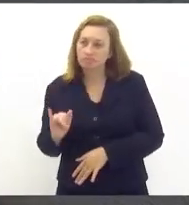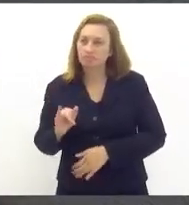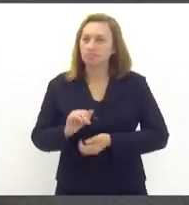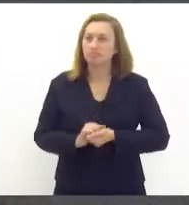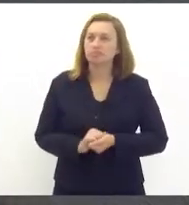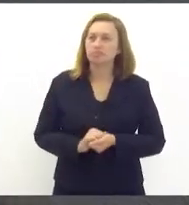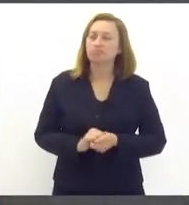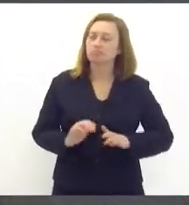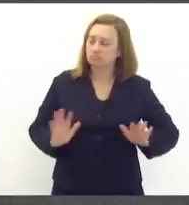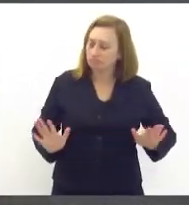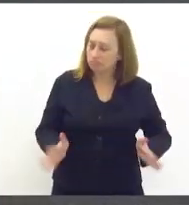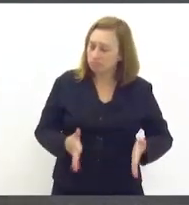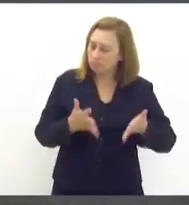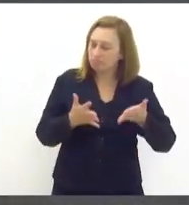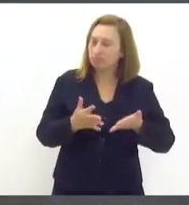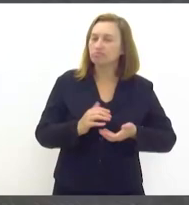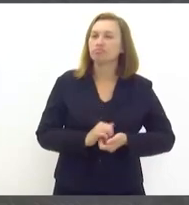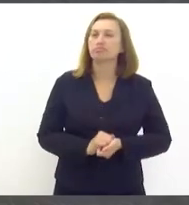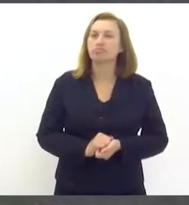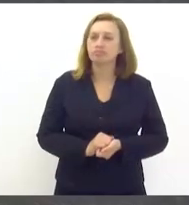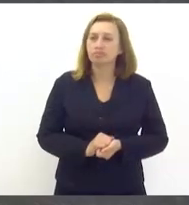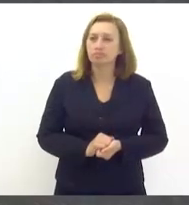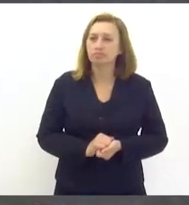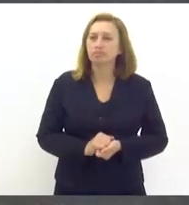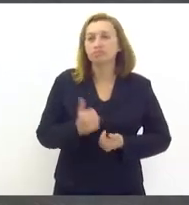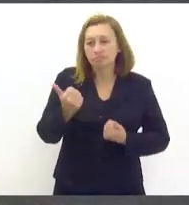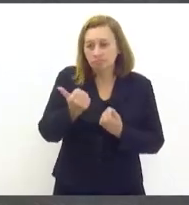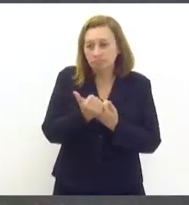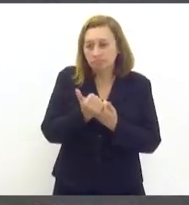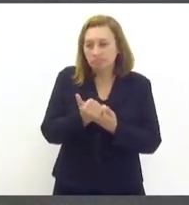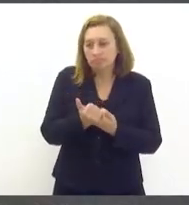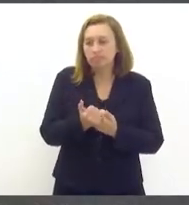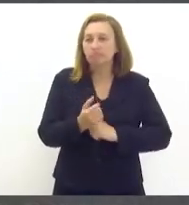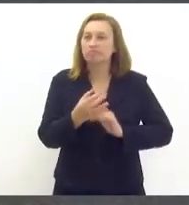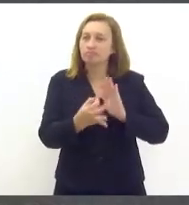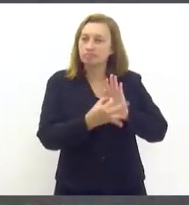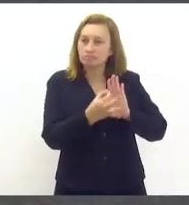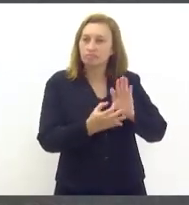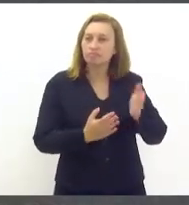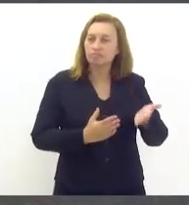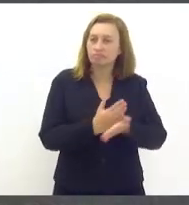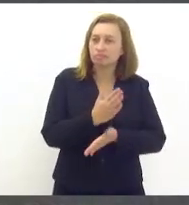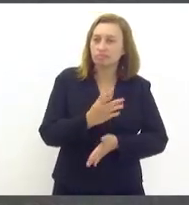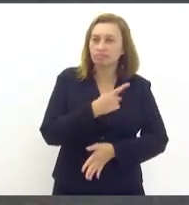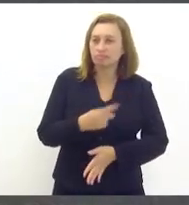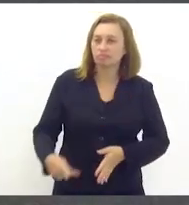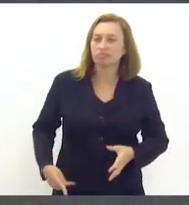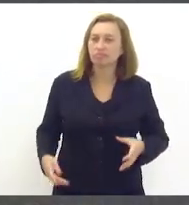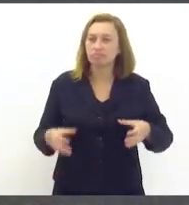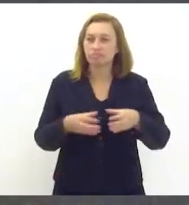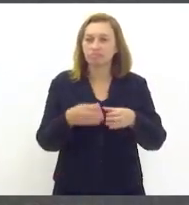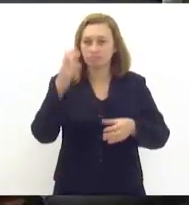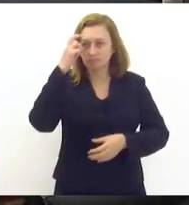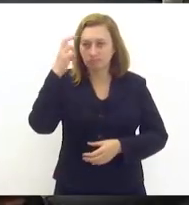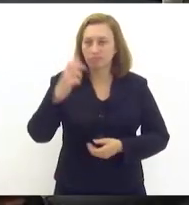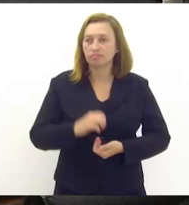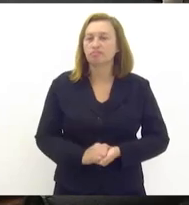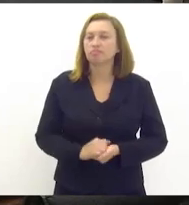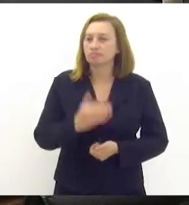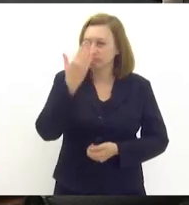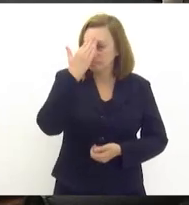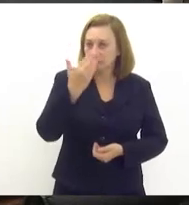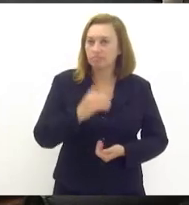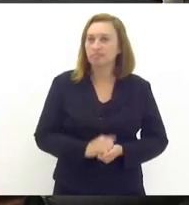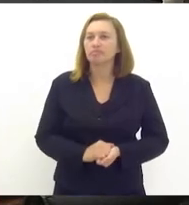é uma bela iniciativa que conta com o nosso apoio o nosso parecer favorável enquanto presidente da Comissão de Cultura Muito